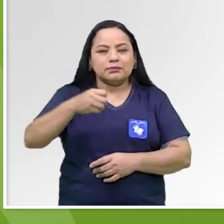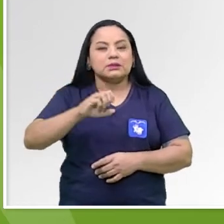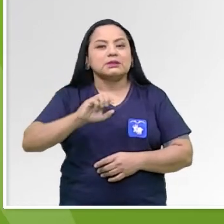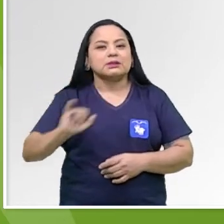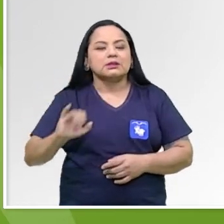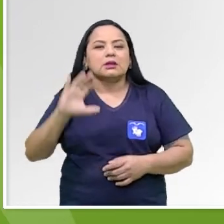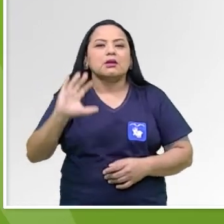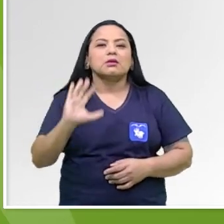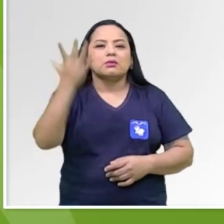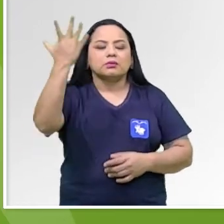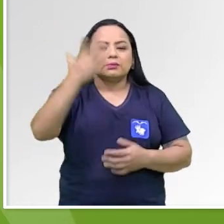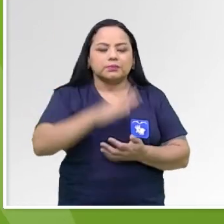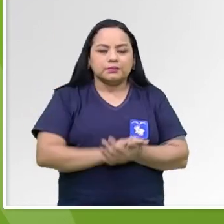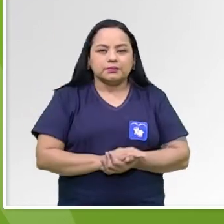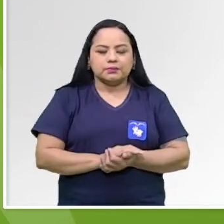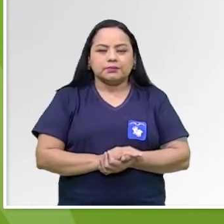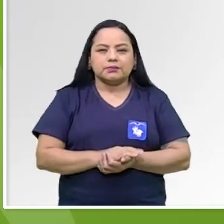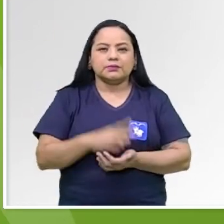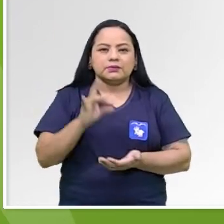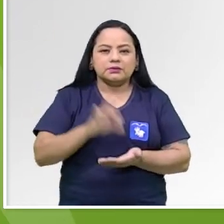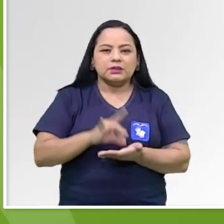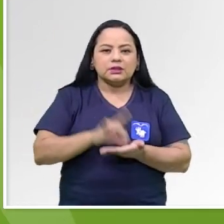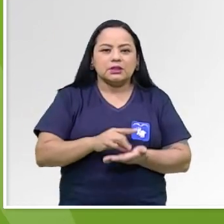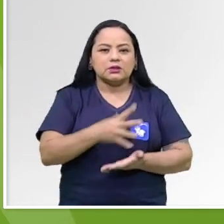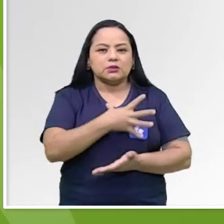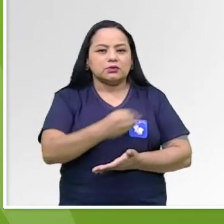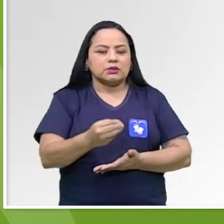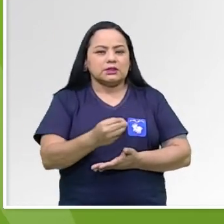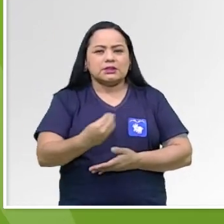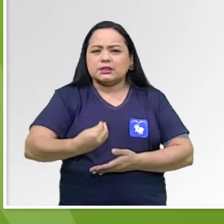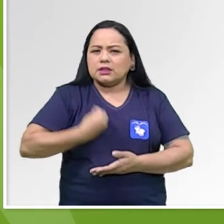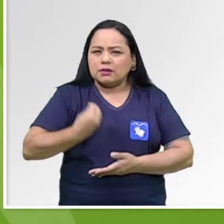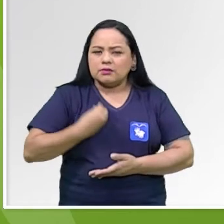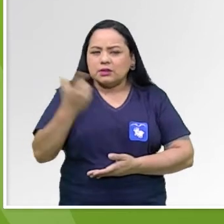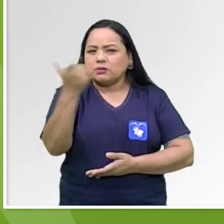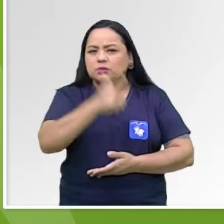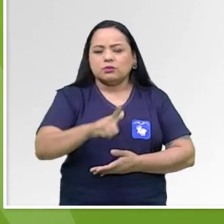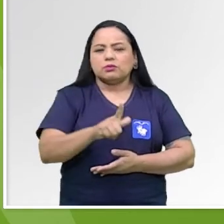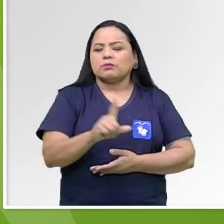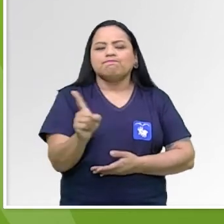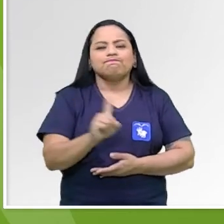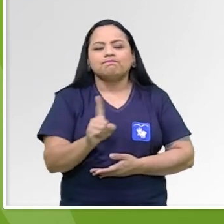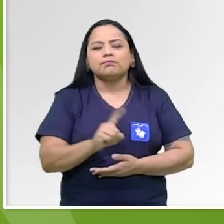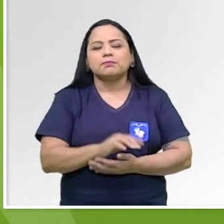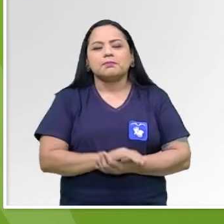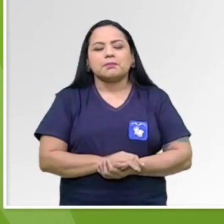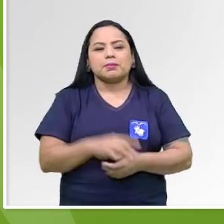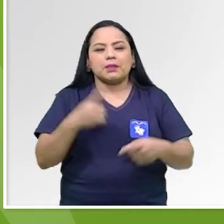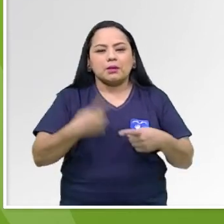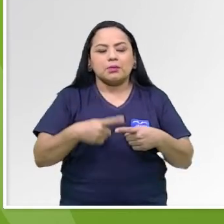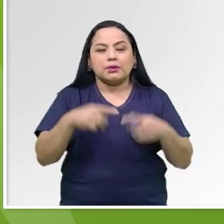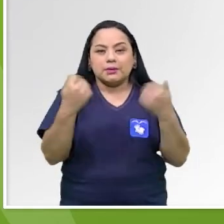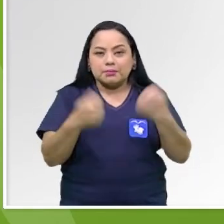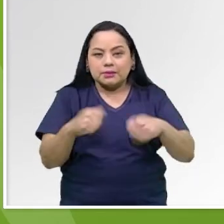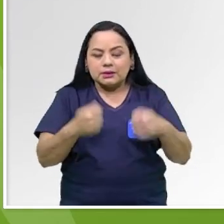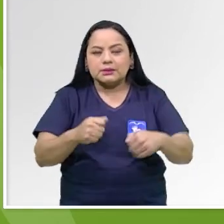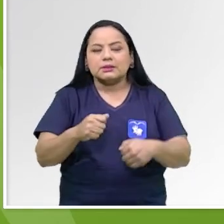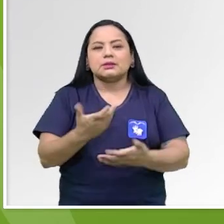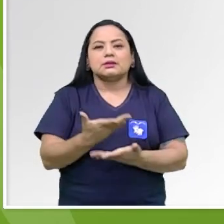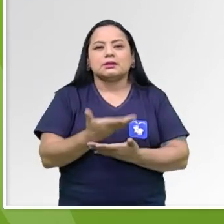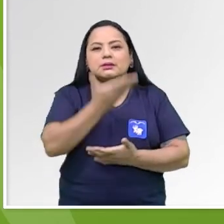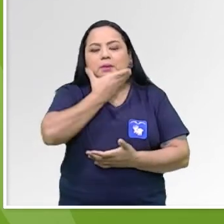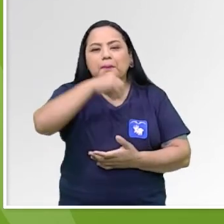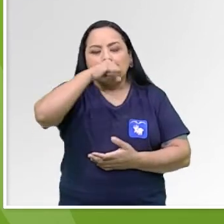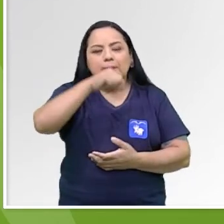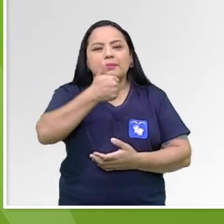acontecer, é muito provável que os filhotes não consigam sobreviver sozinhos na natureza, tá? Já que eles precisam do pai e da